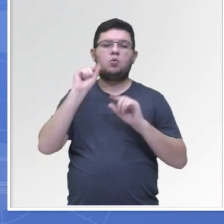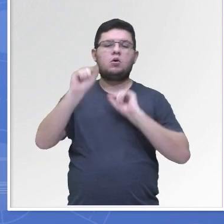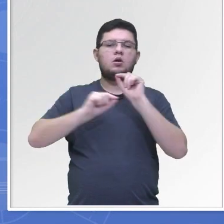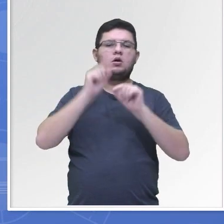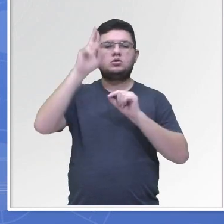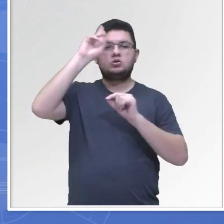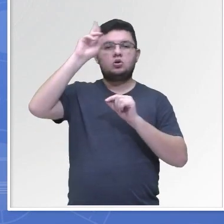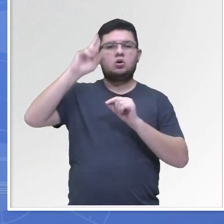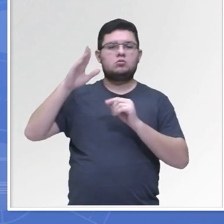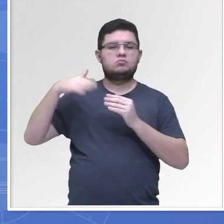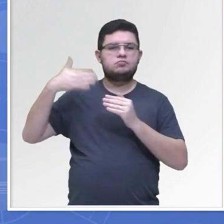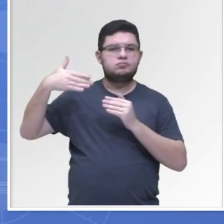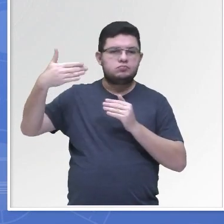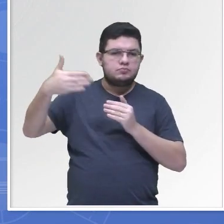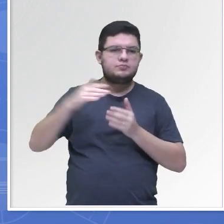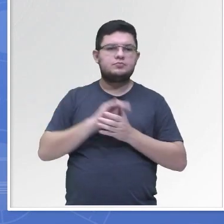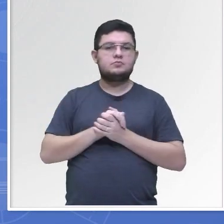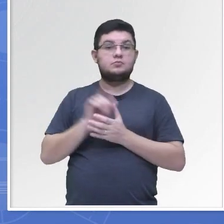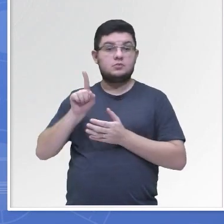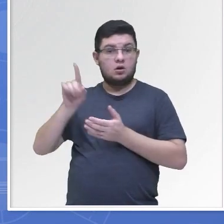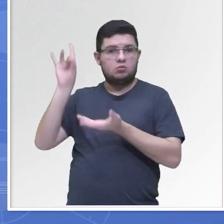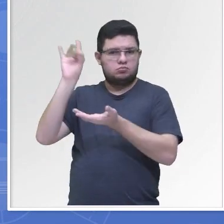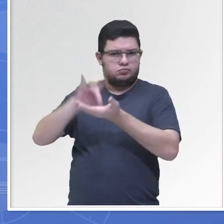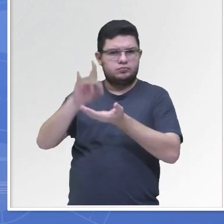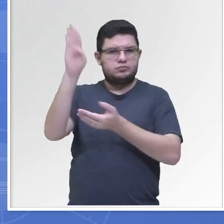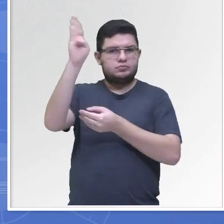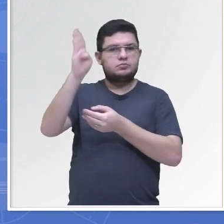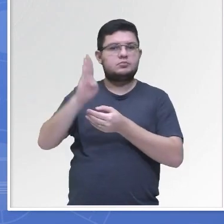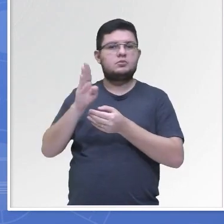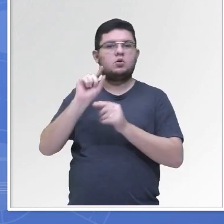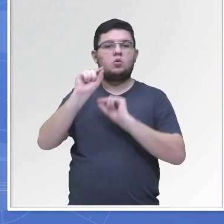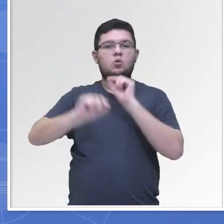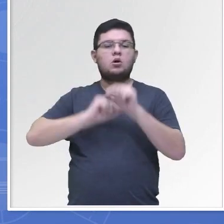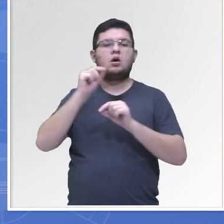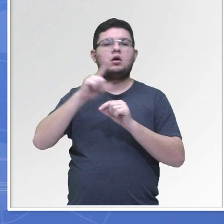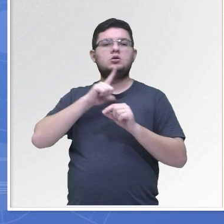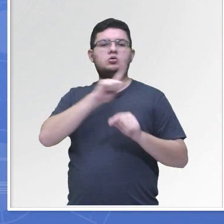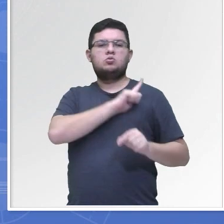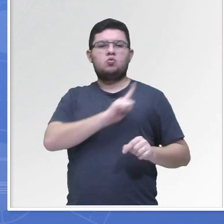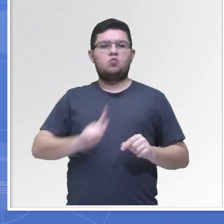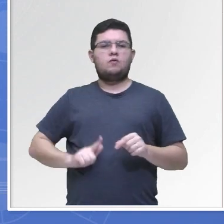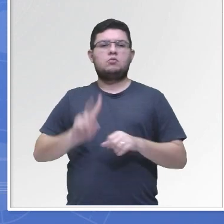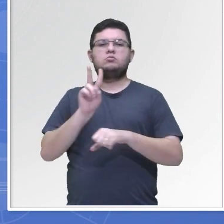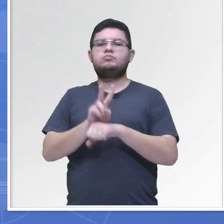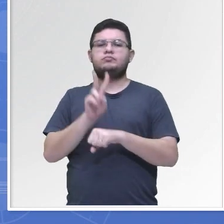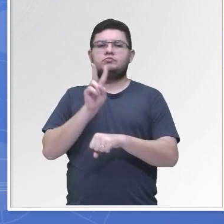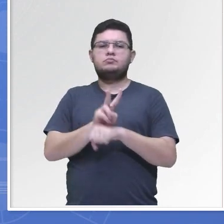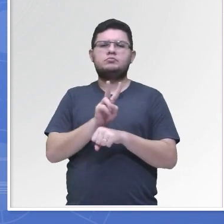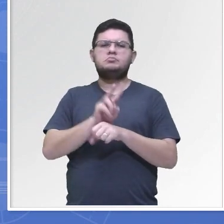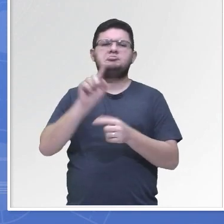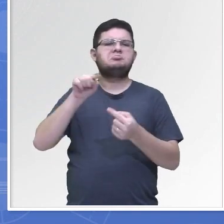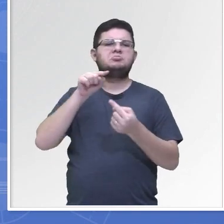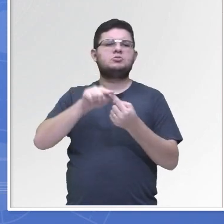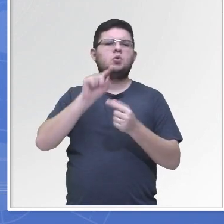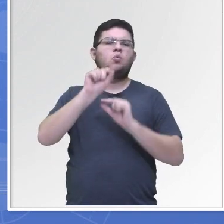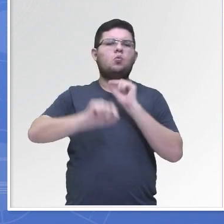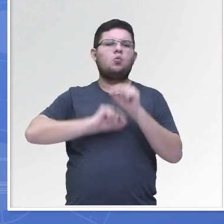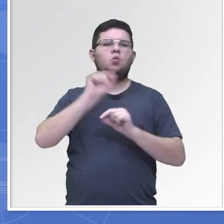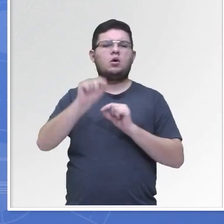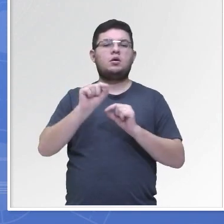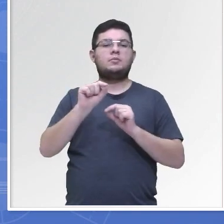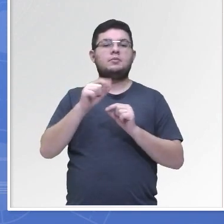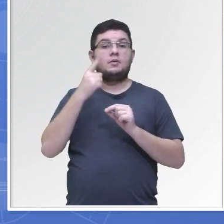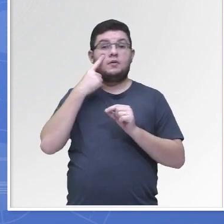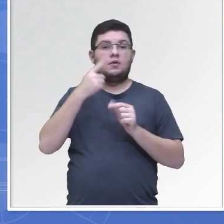a proclamação da República, instalou-se um governo provisório, com o objetivo de resolver os primeiros problemas